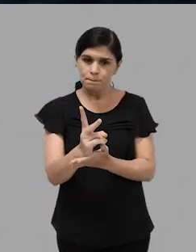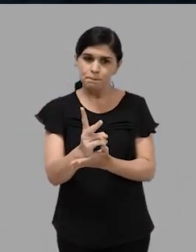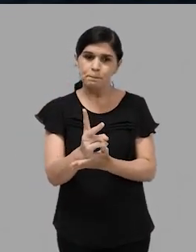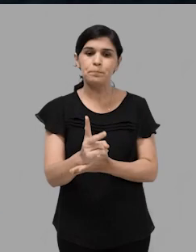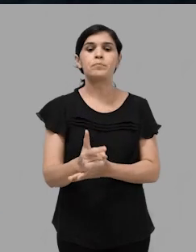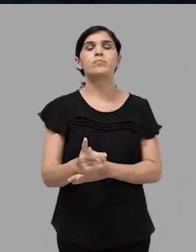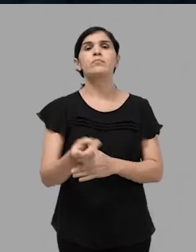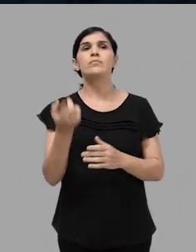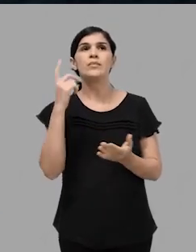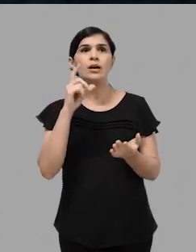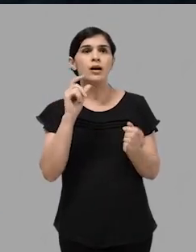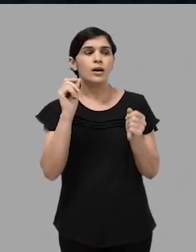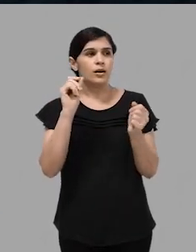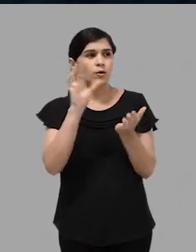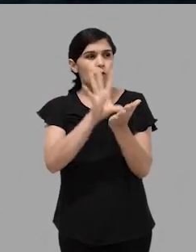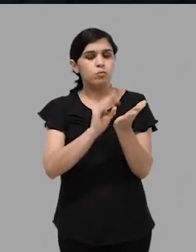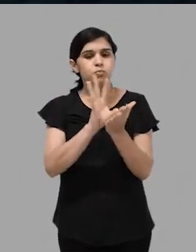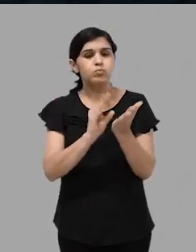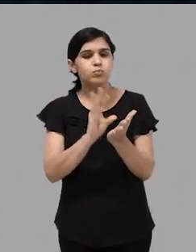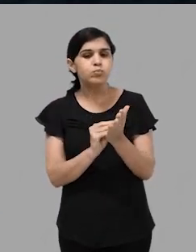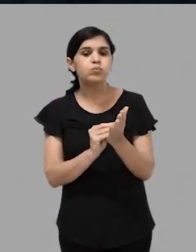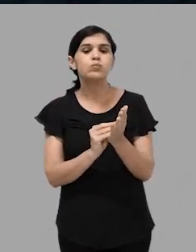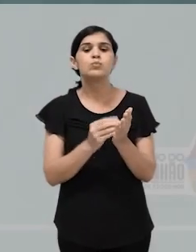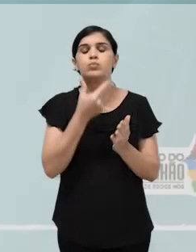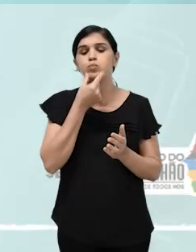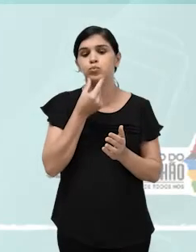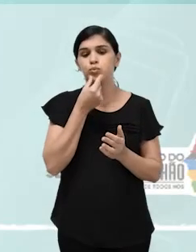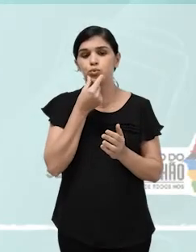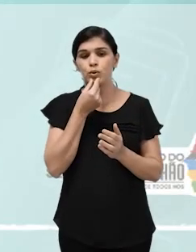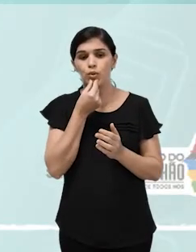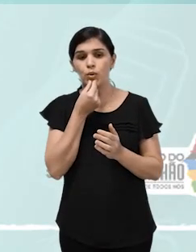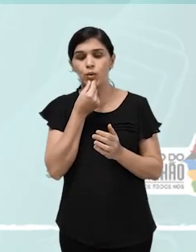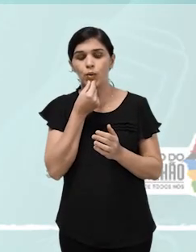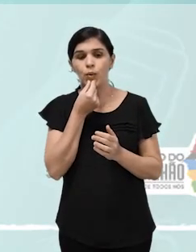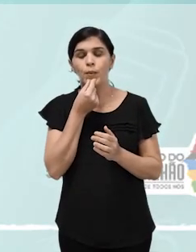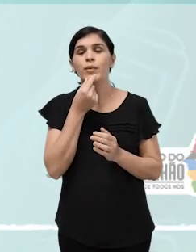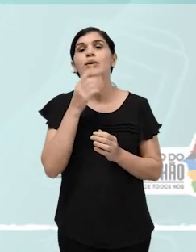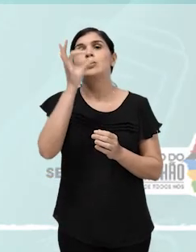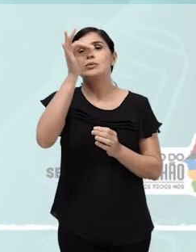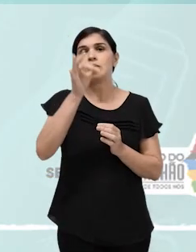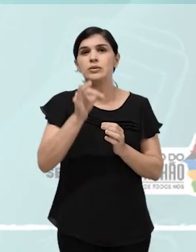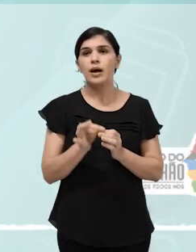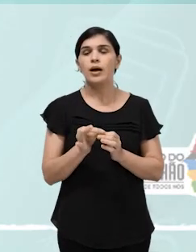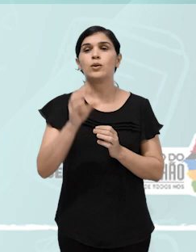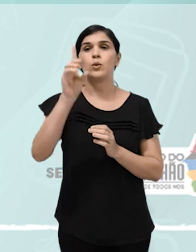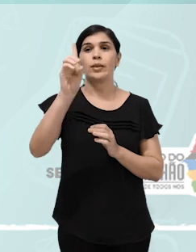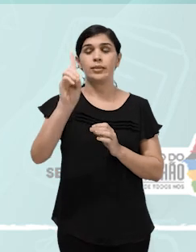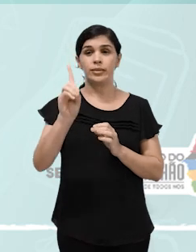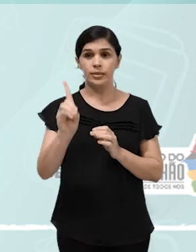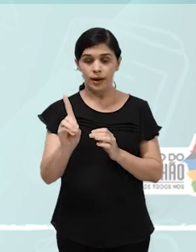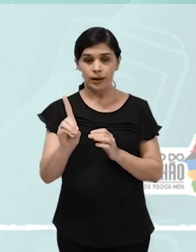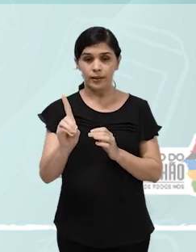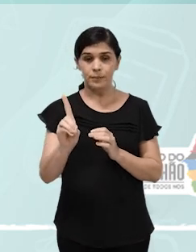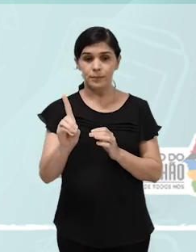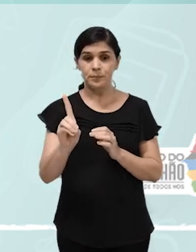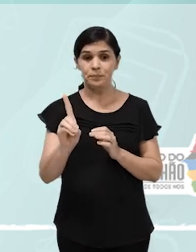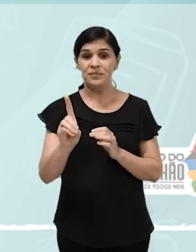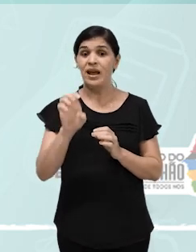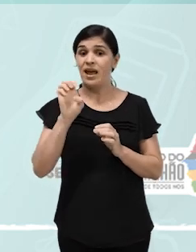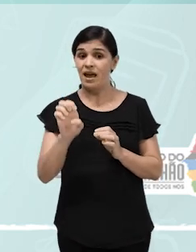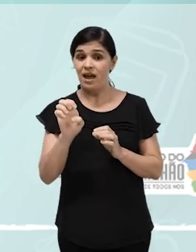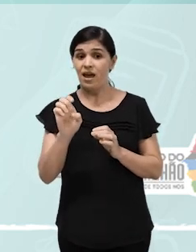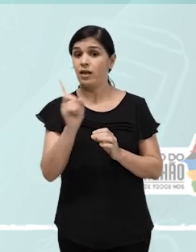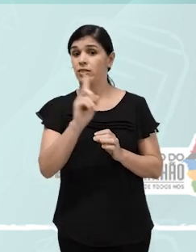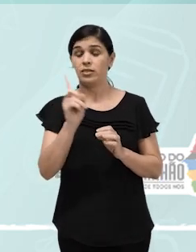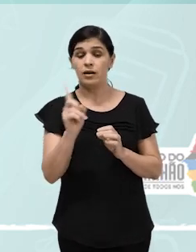feminino. Então, a resposta certa, gente, é a letra D. E a letra E é descartada porque aqui a gente não tinha